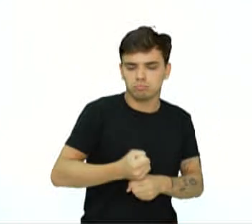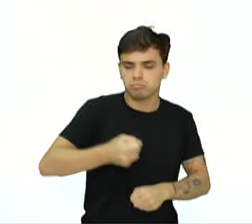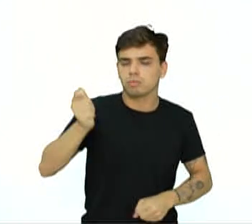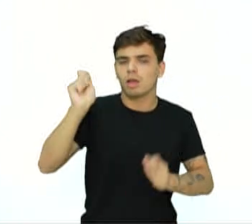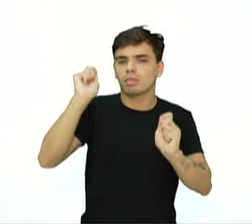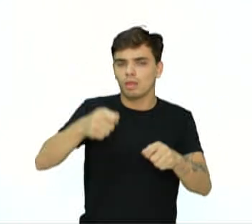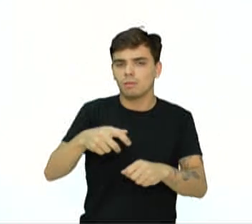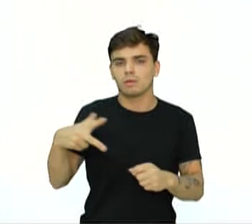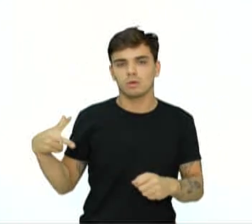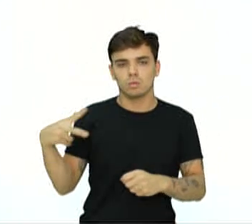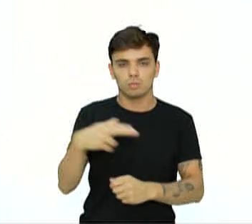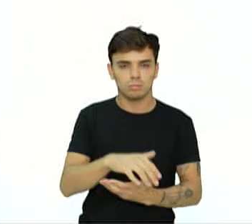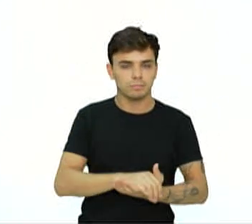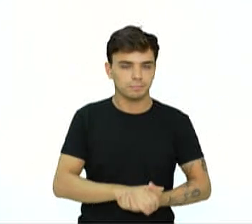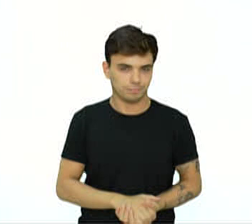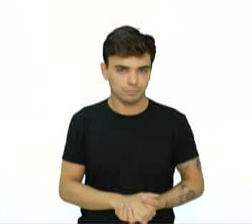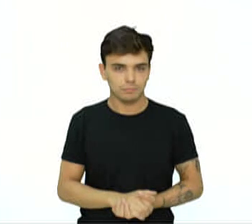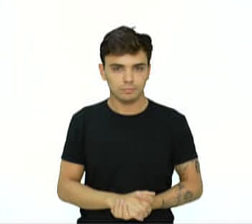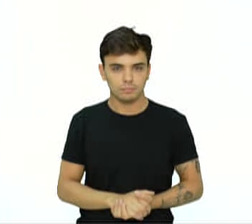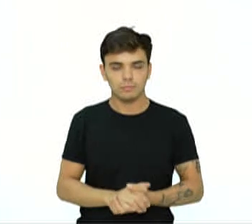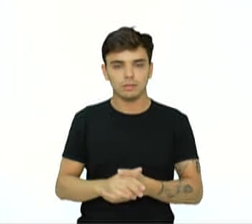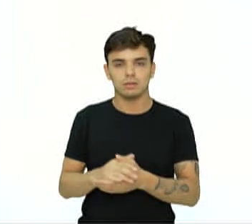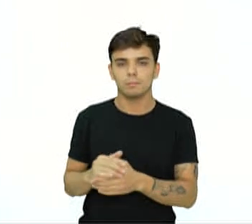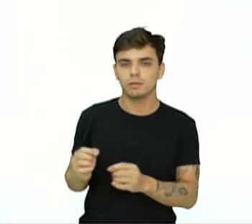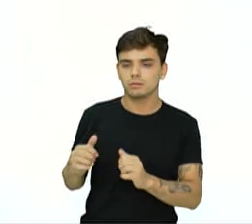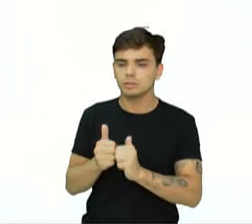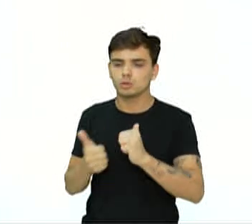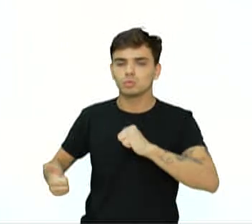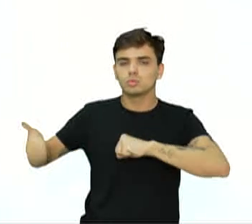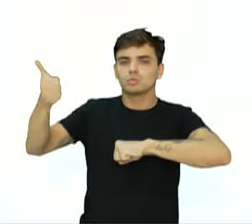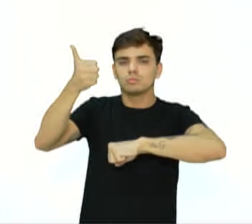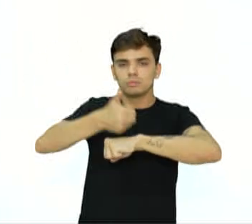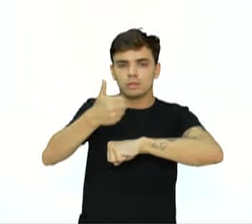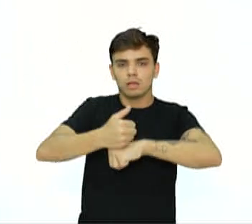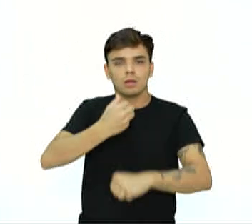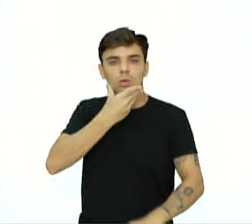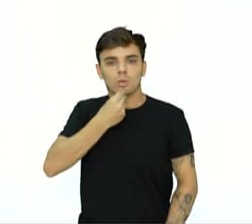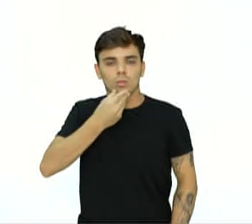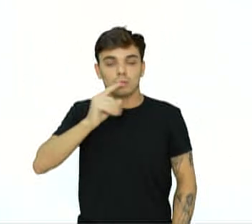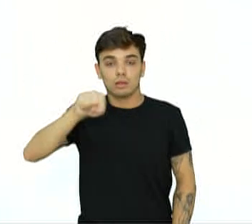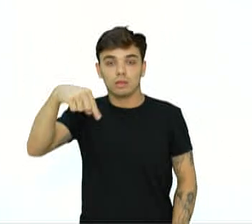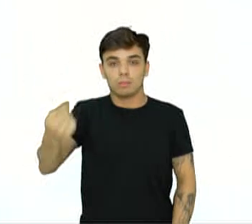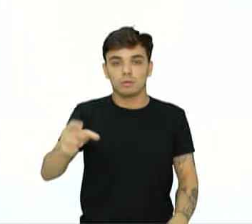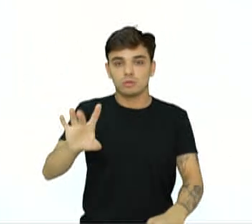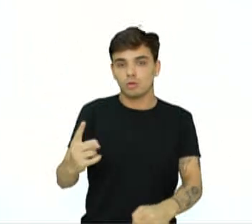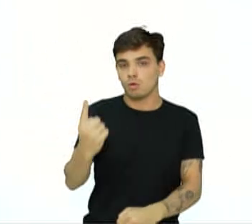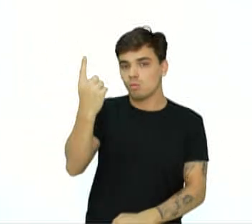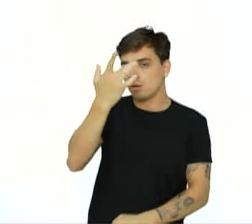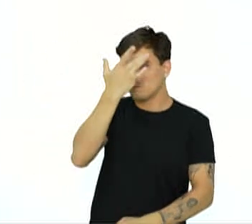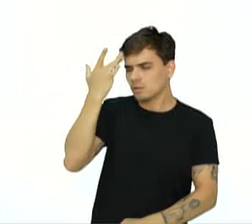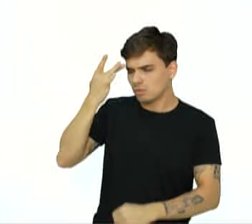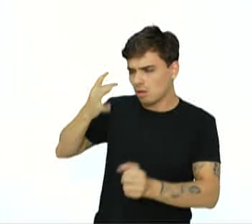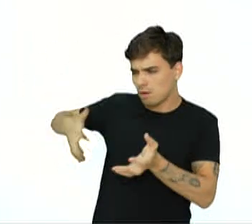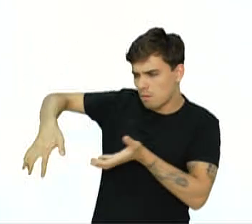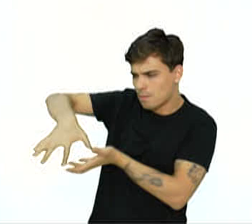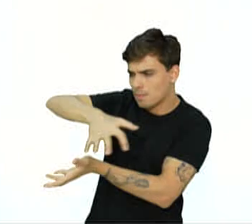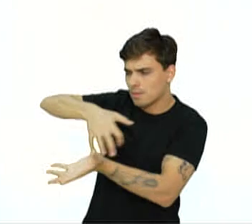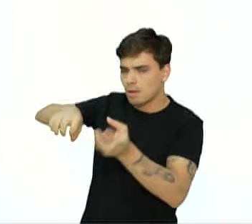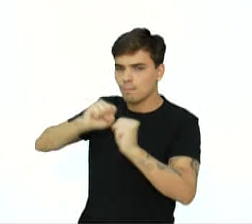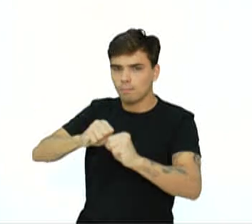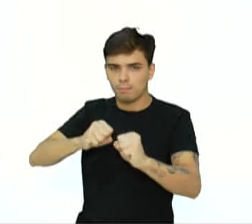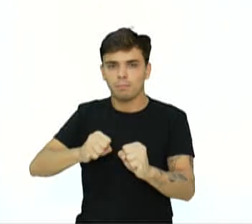poderá cortar. Deixa subir ao poder os homens que depois somente uma rebelião